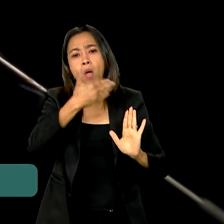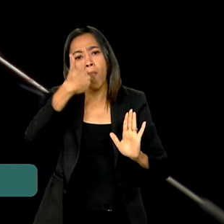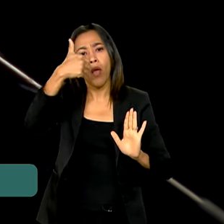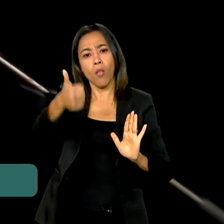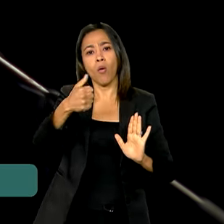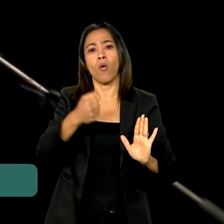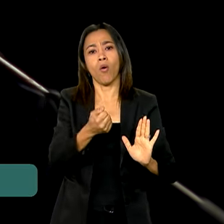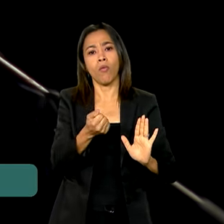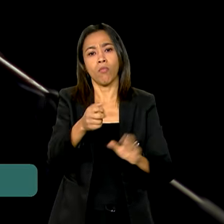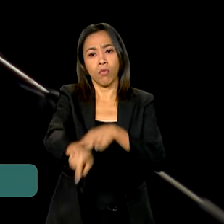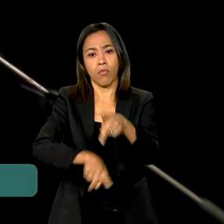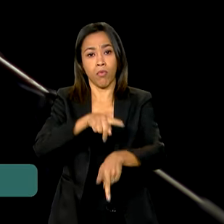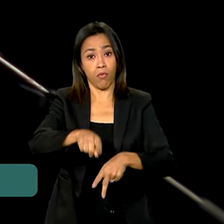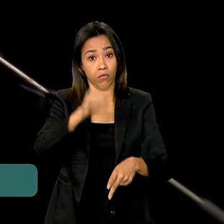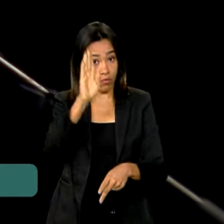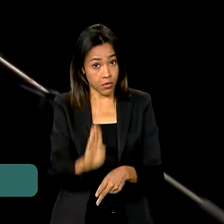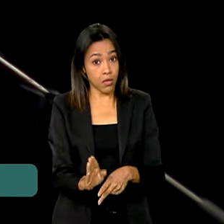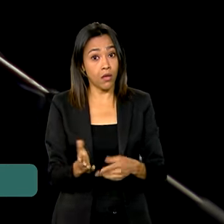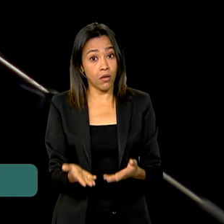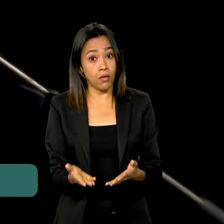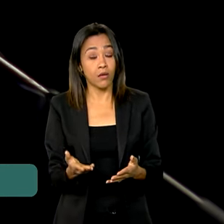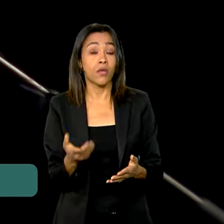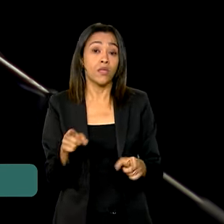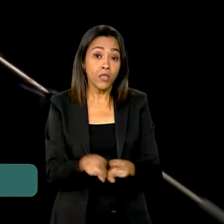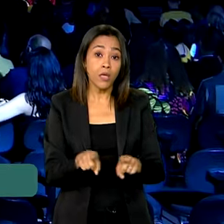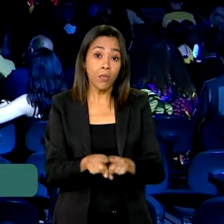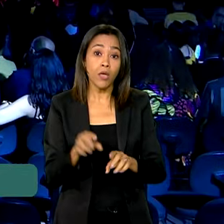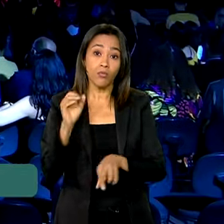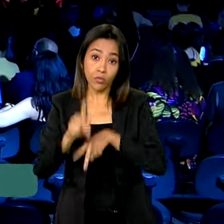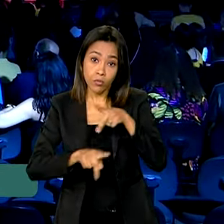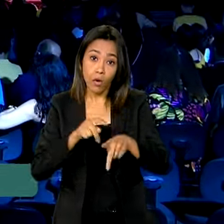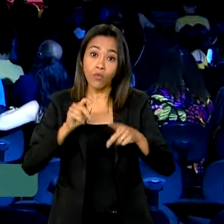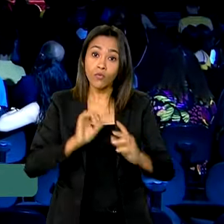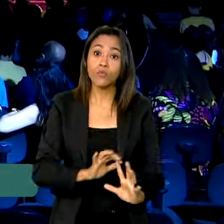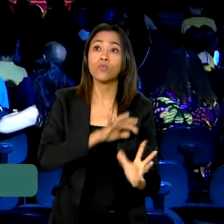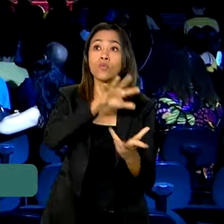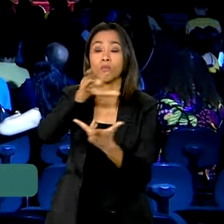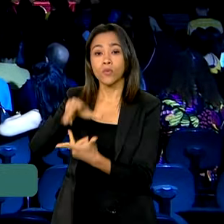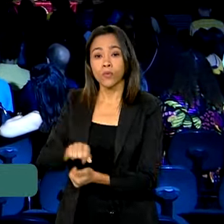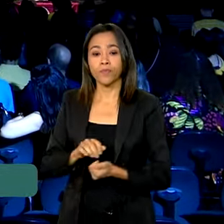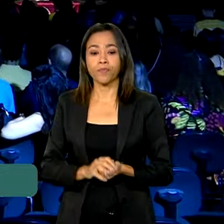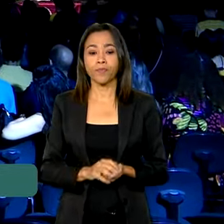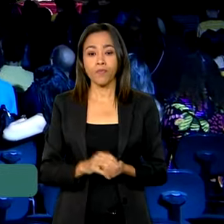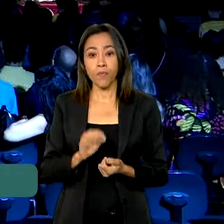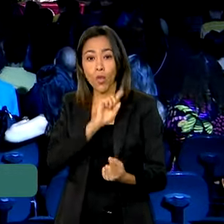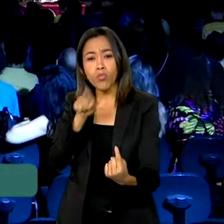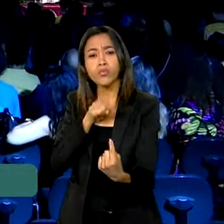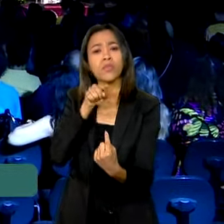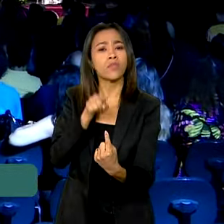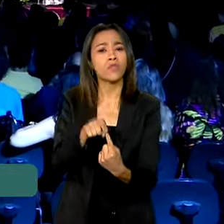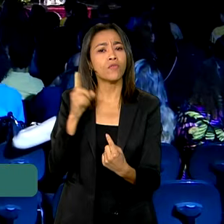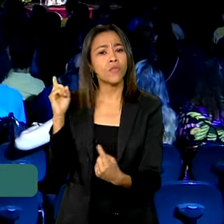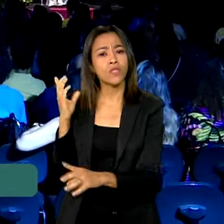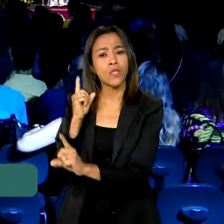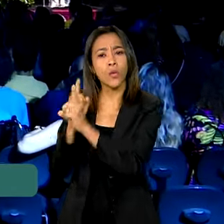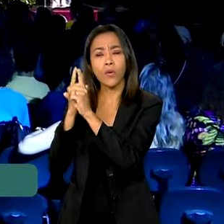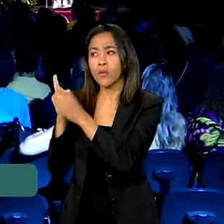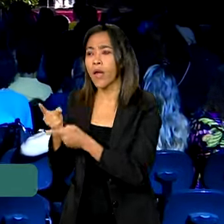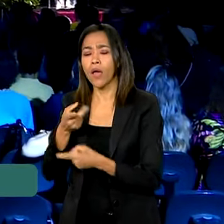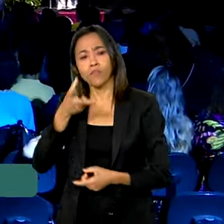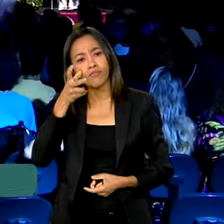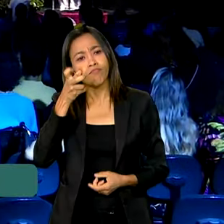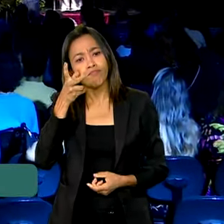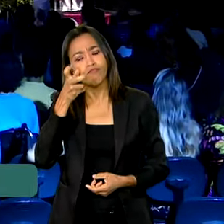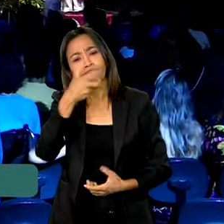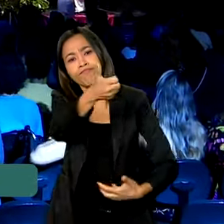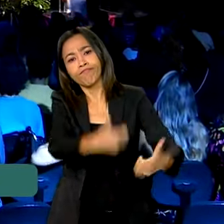povo brasileiro, mas também para os povos do mundo. O objetivo do evento é ouvir as demandas da sociedade sobre as